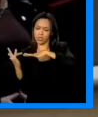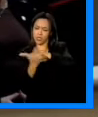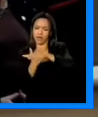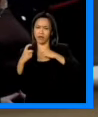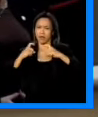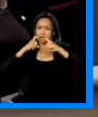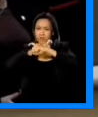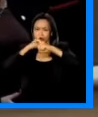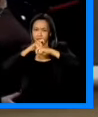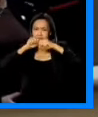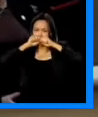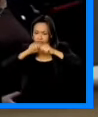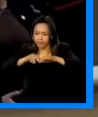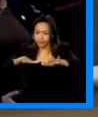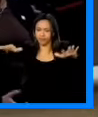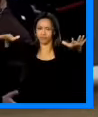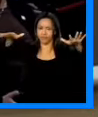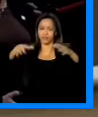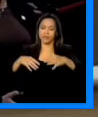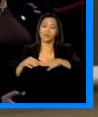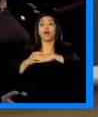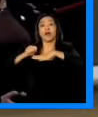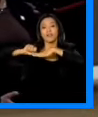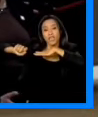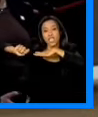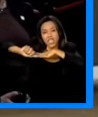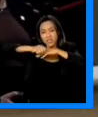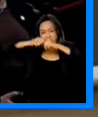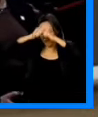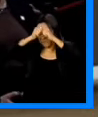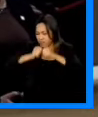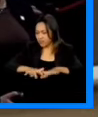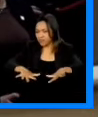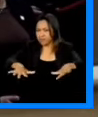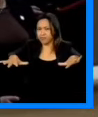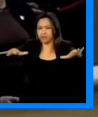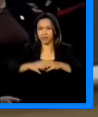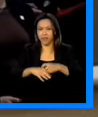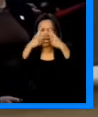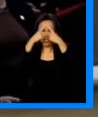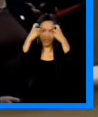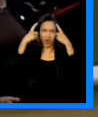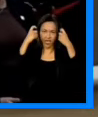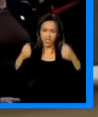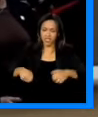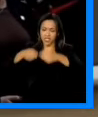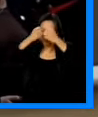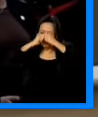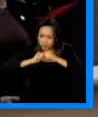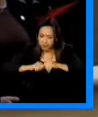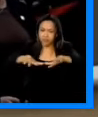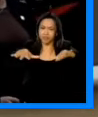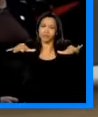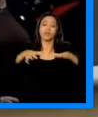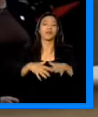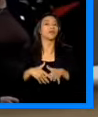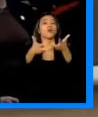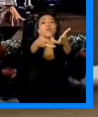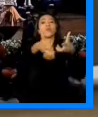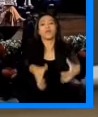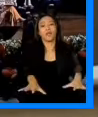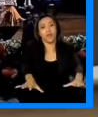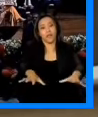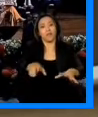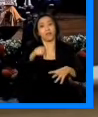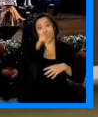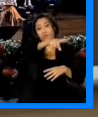prevalecido, as fake news têm prevalecido, as agressões têm prevalecido. Eu não peço a cada um de vocês que trabalhem na